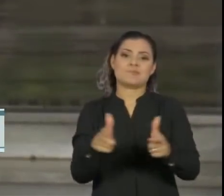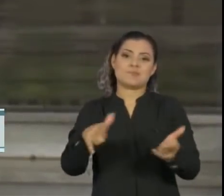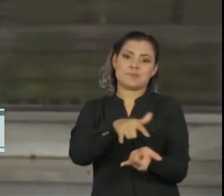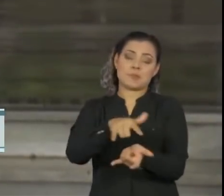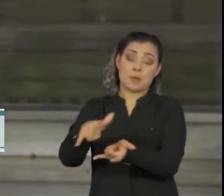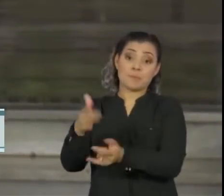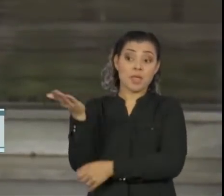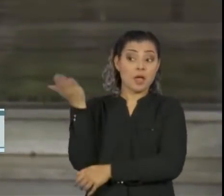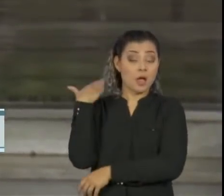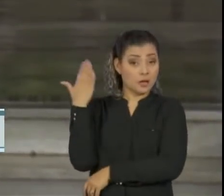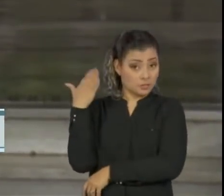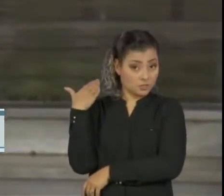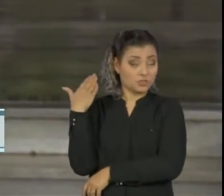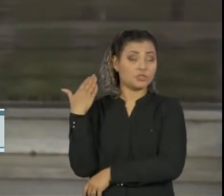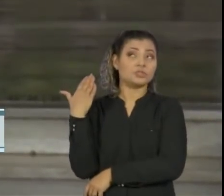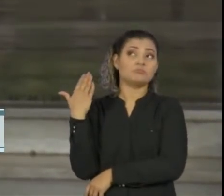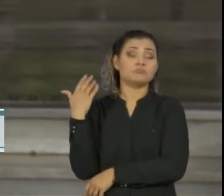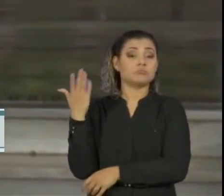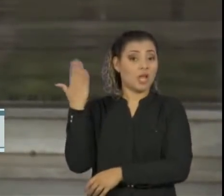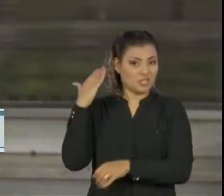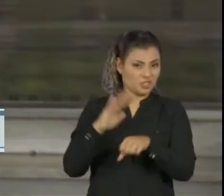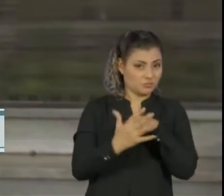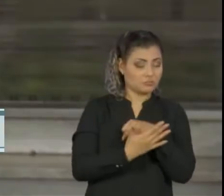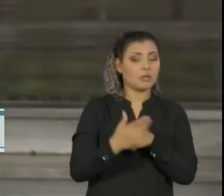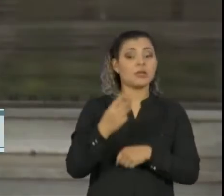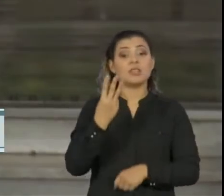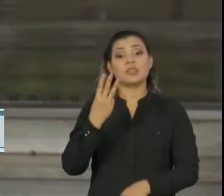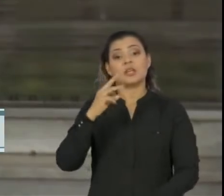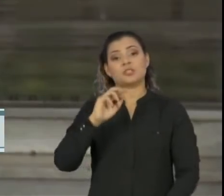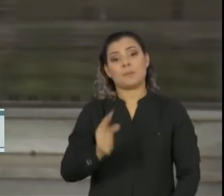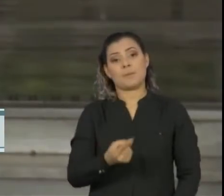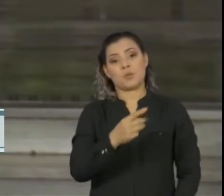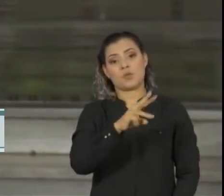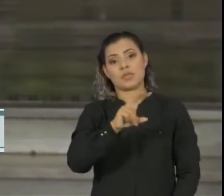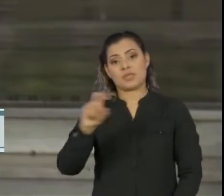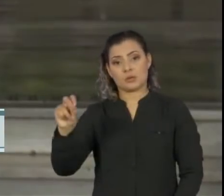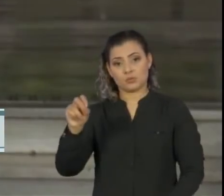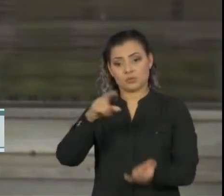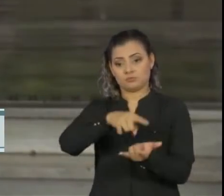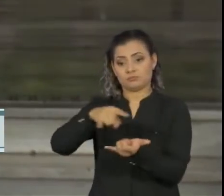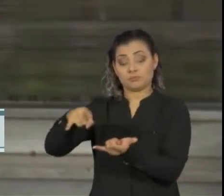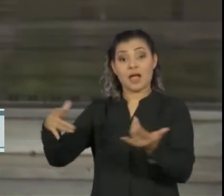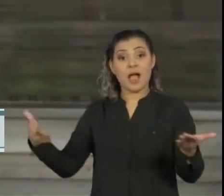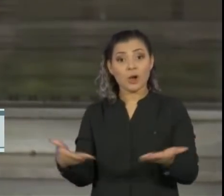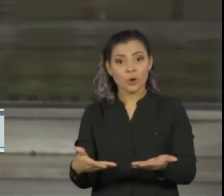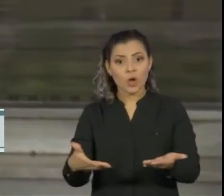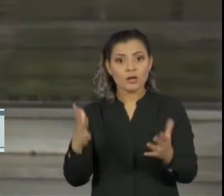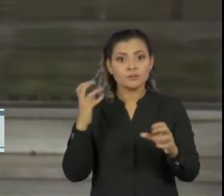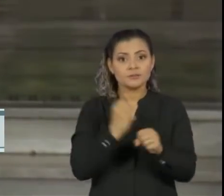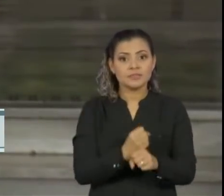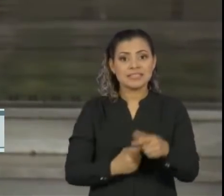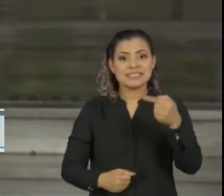Tínhamos antes da pandemia 3.500 leitos e agora temos